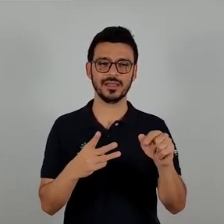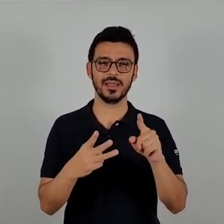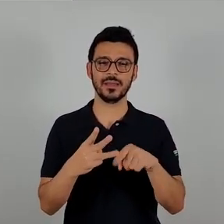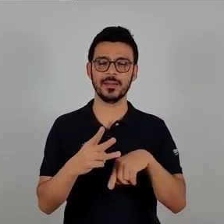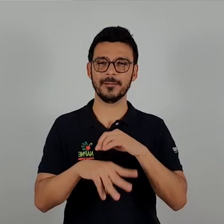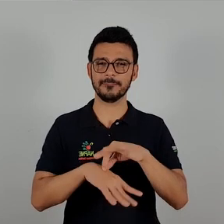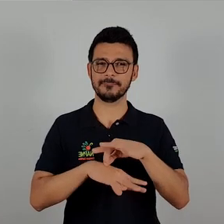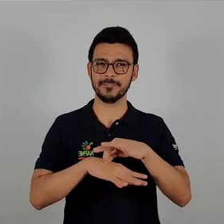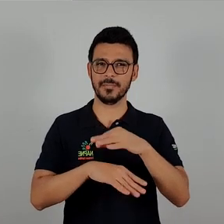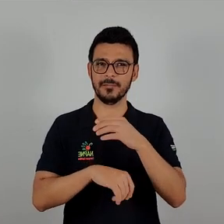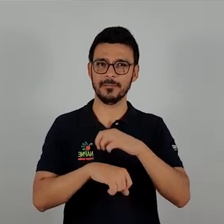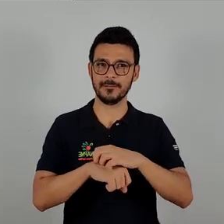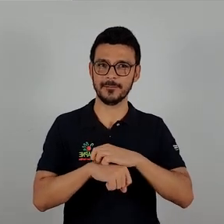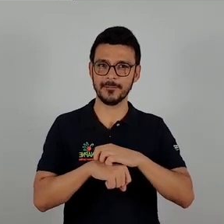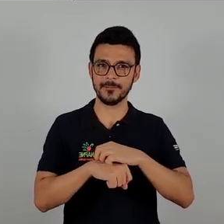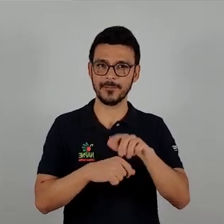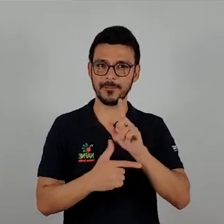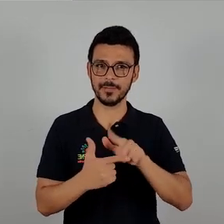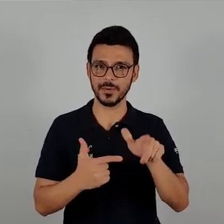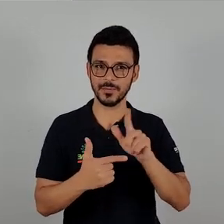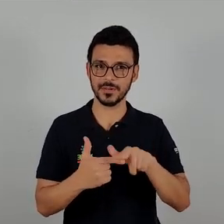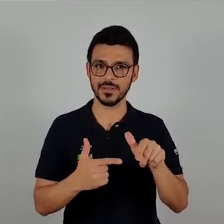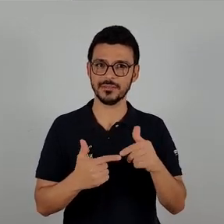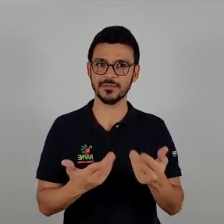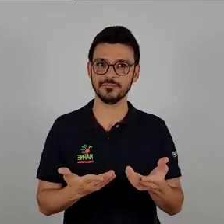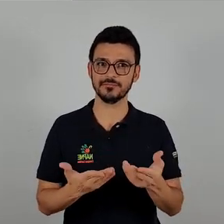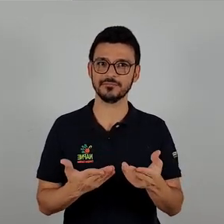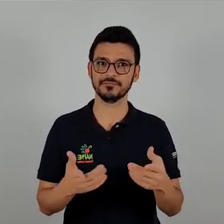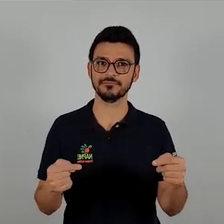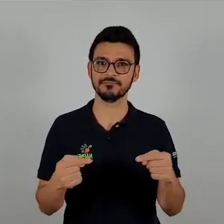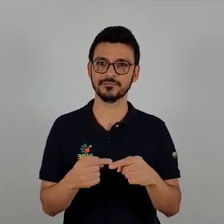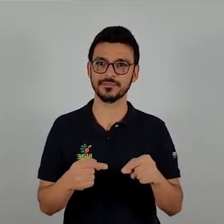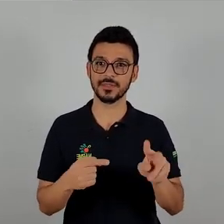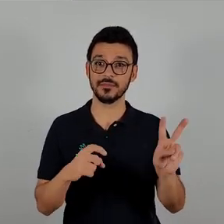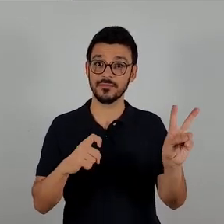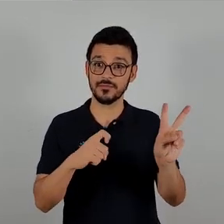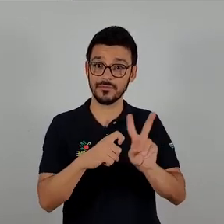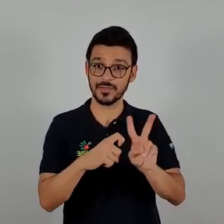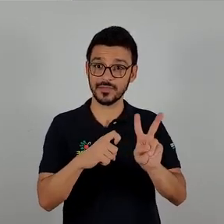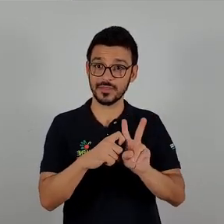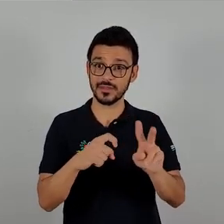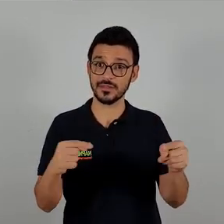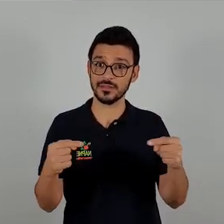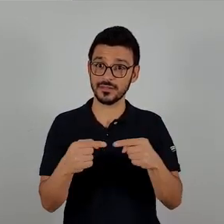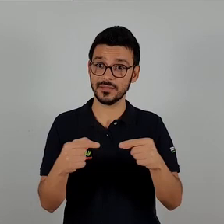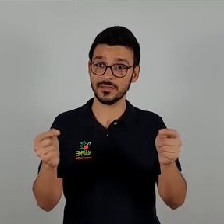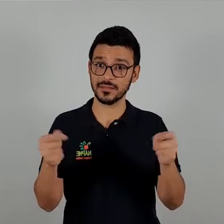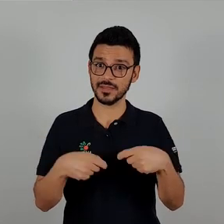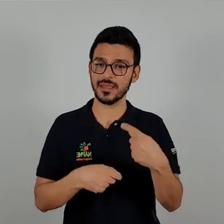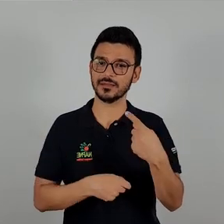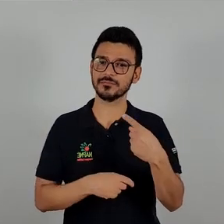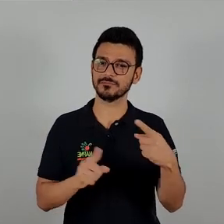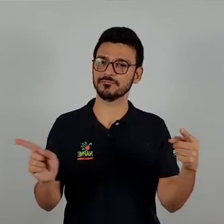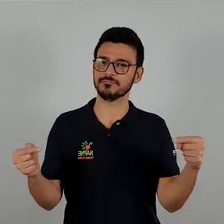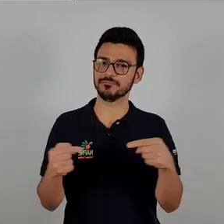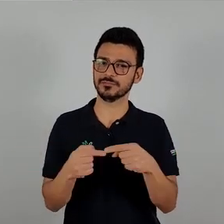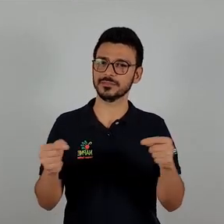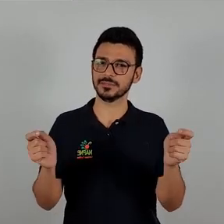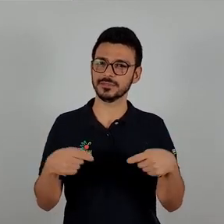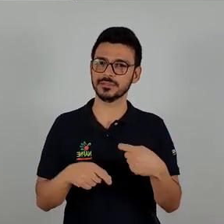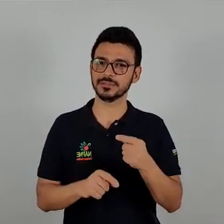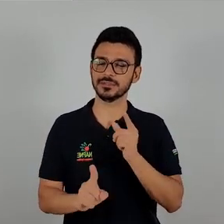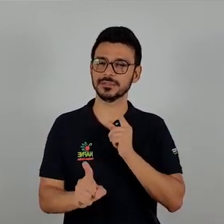queixas, porque o mesmo tratamento pode cuidar de todas as queixas do paciente. Essa é a arte da medicina, certo?